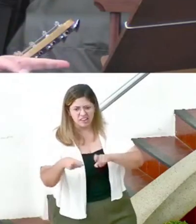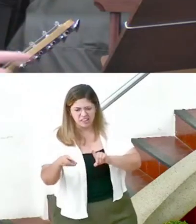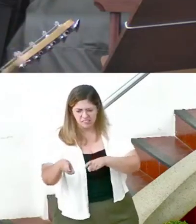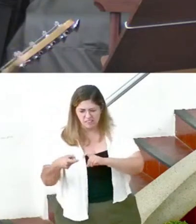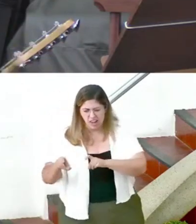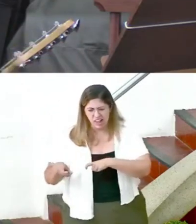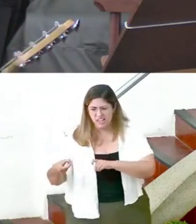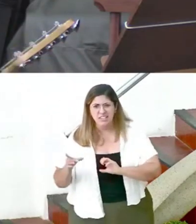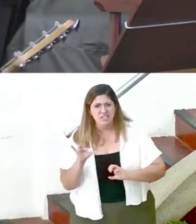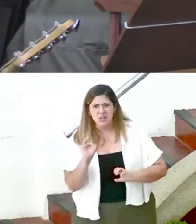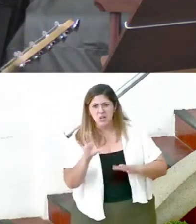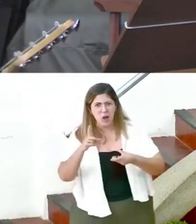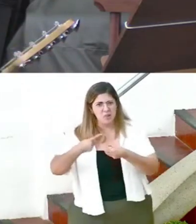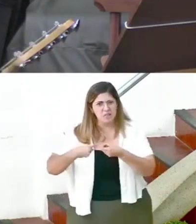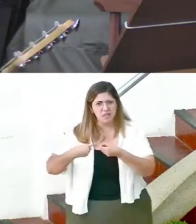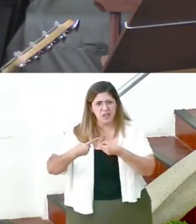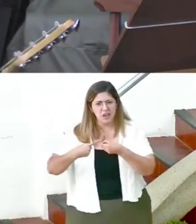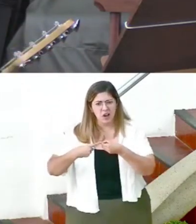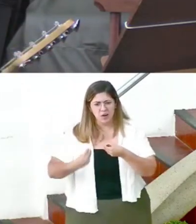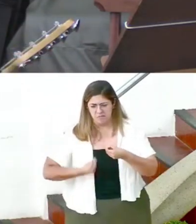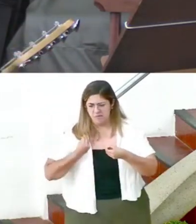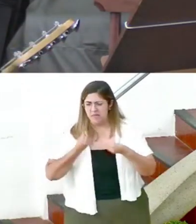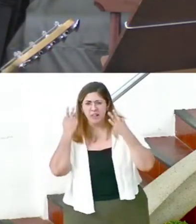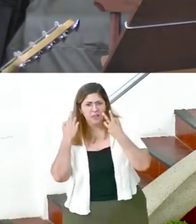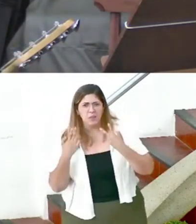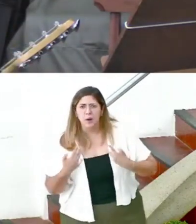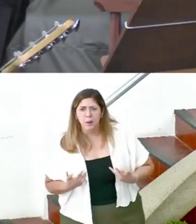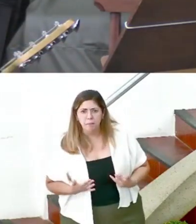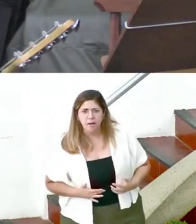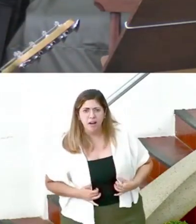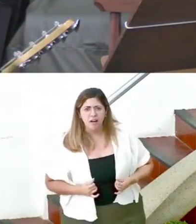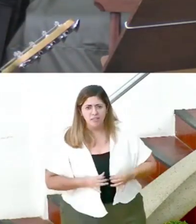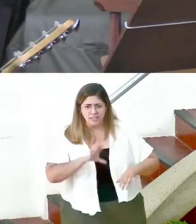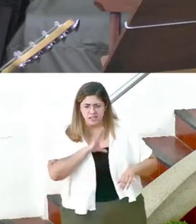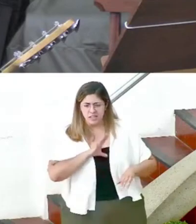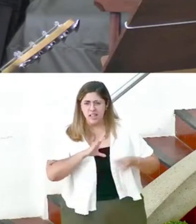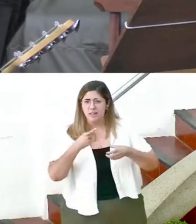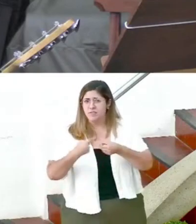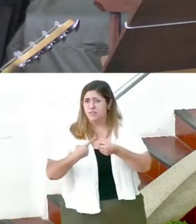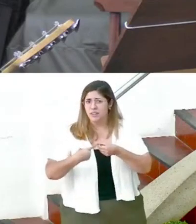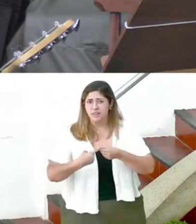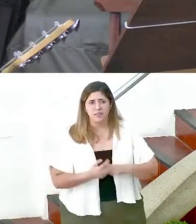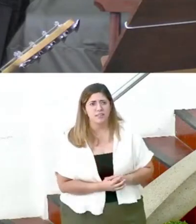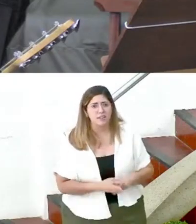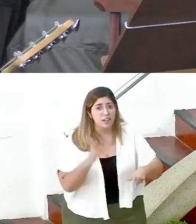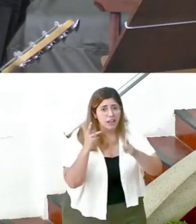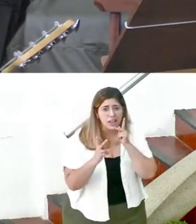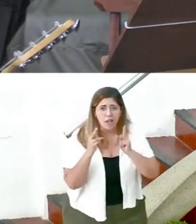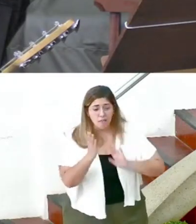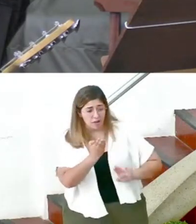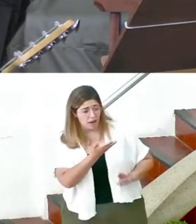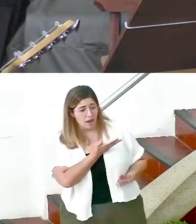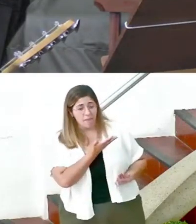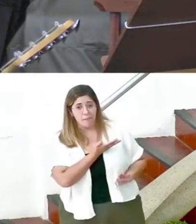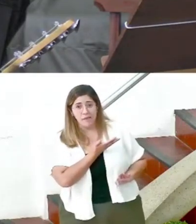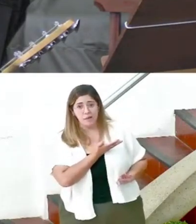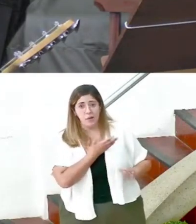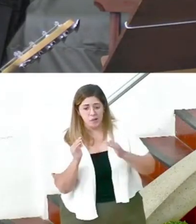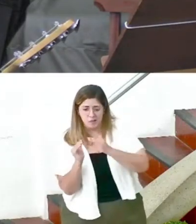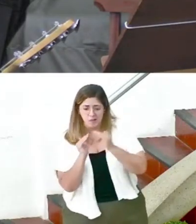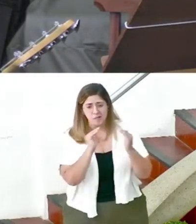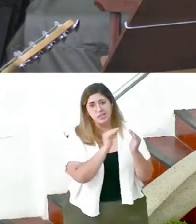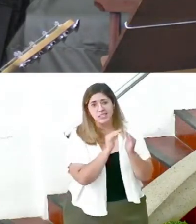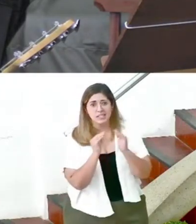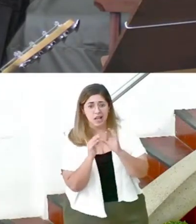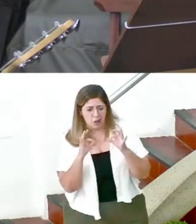Eu volto para a minha vida na cidadezinha? O que eu digo para os meus filhos? O que eu digo, o que eu direi para os